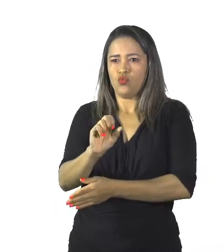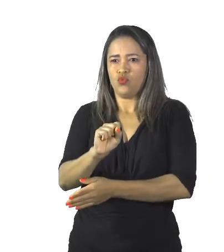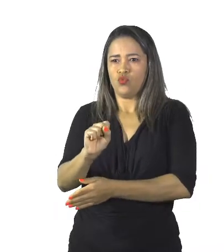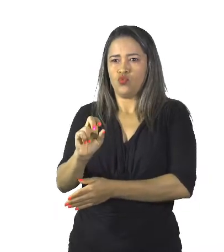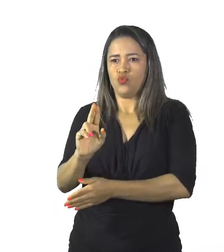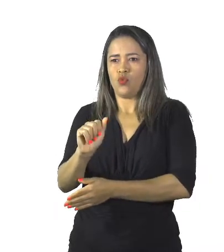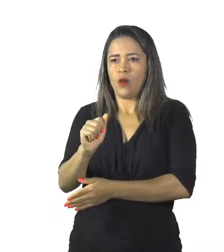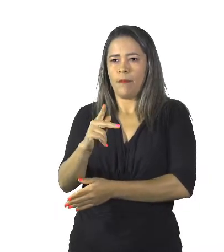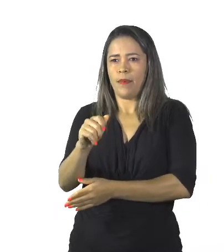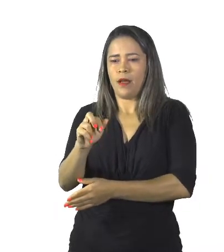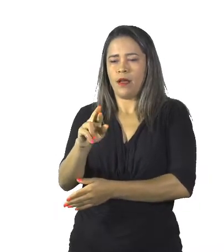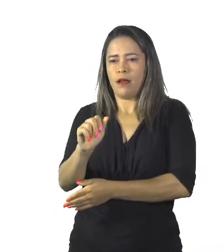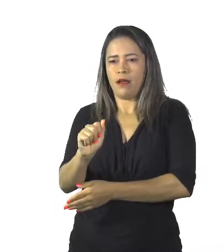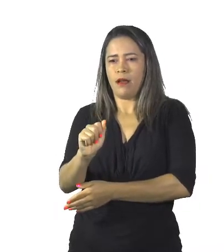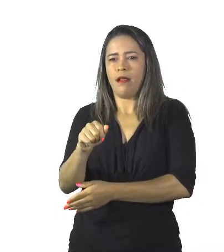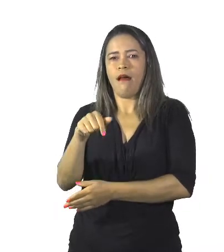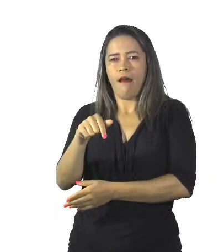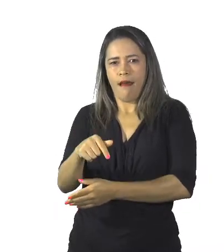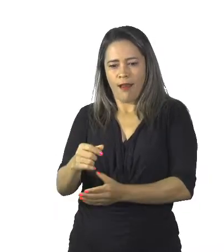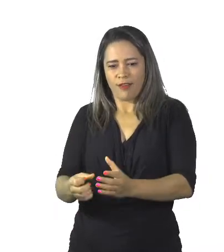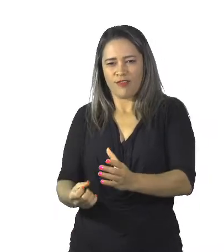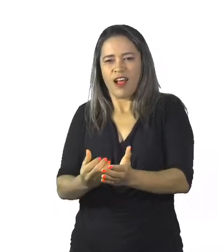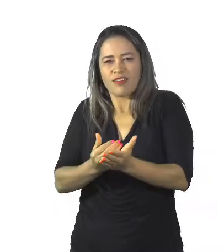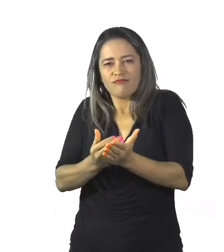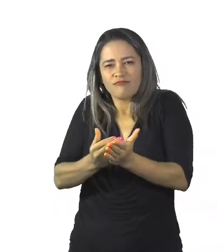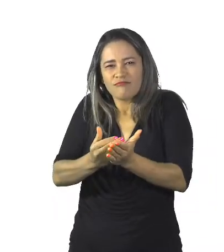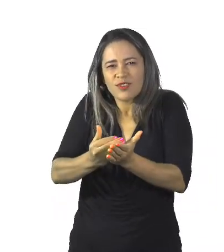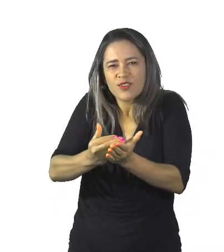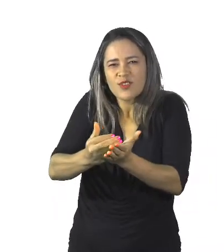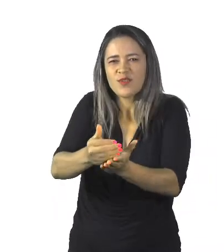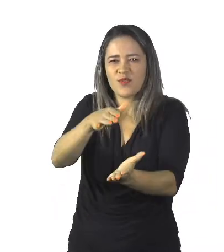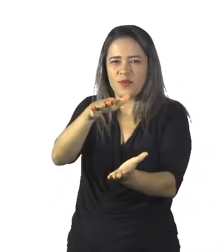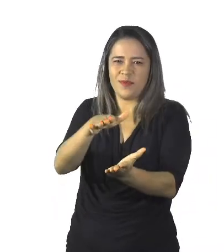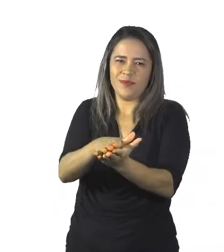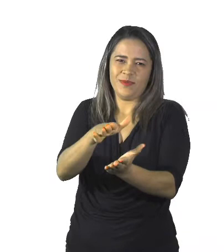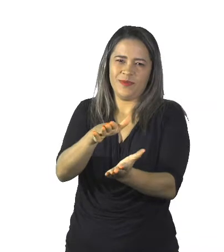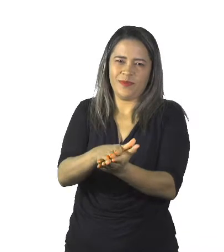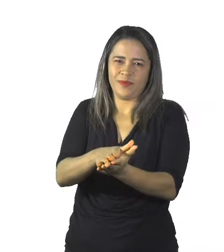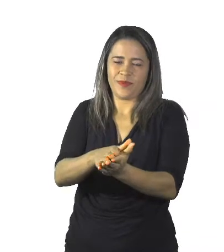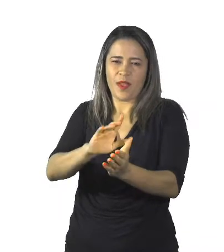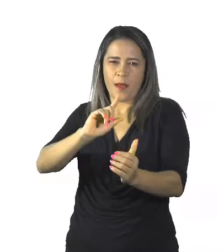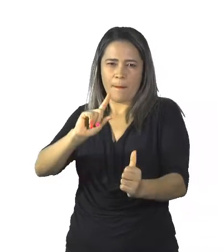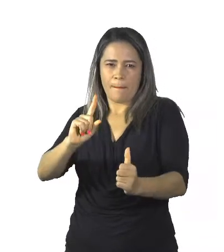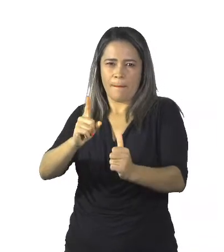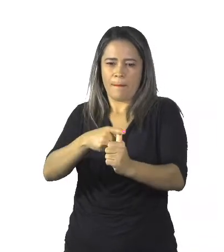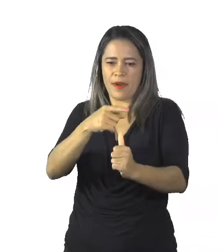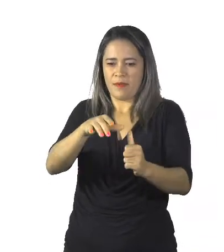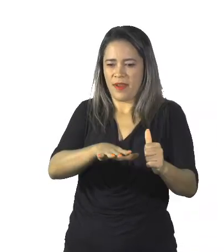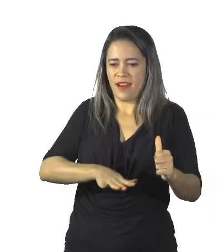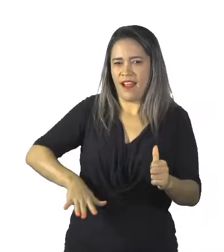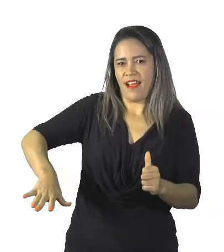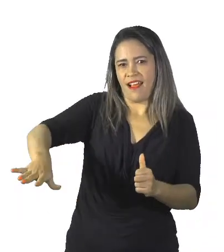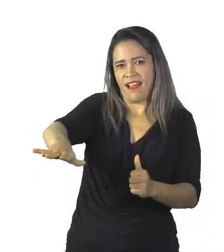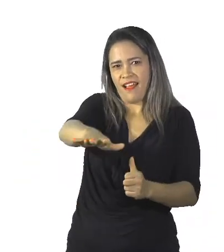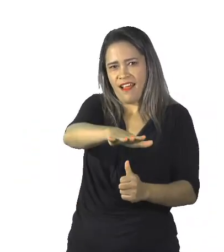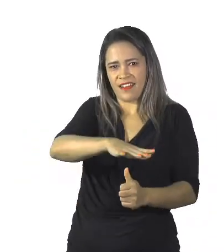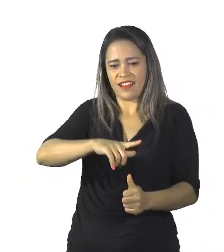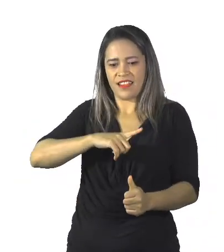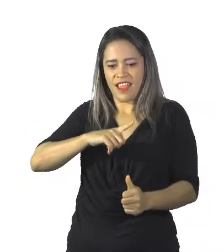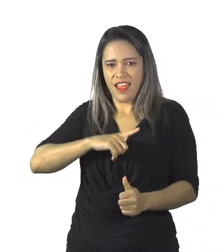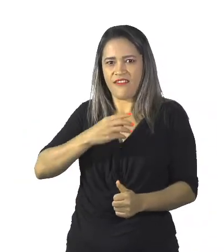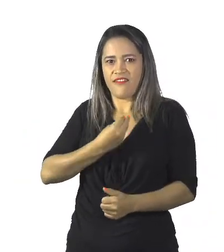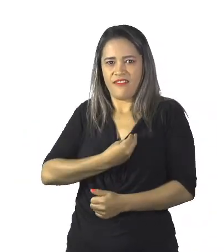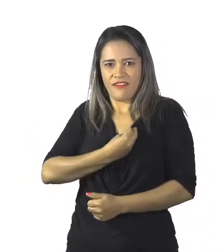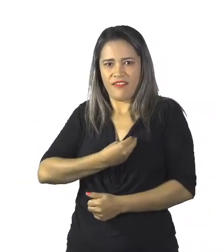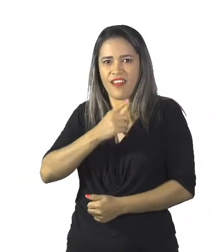da construção de Palmas. Ele foi aí a primeira área de captação de água e